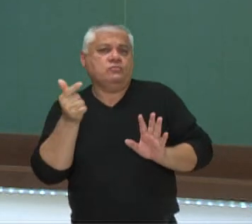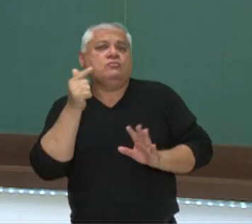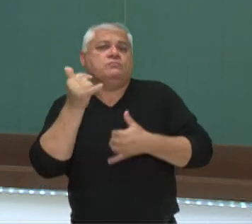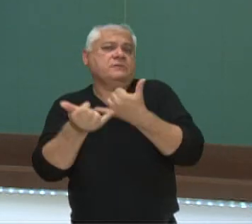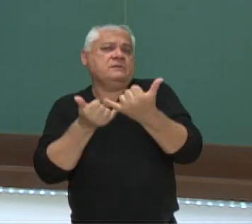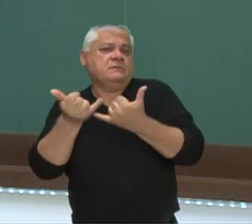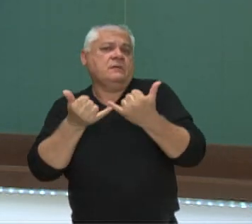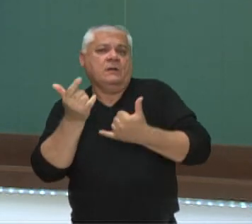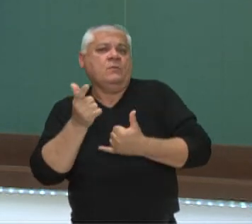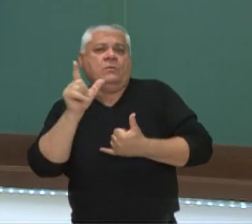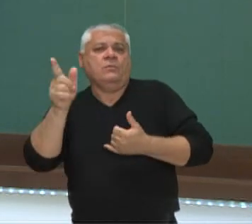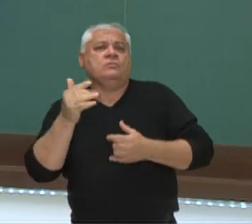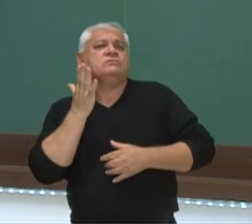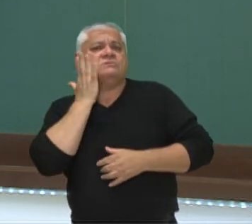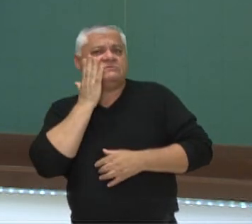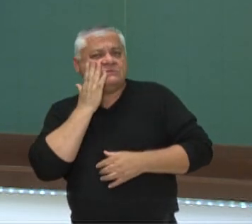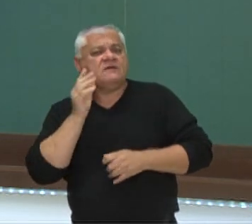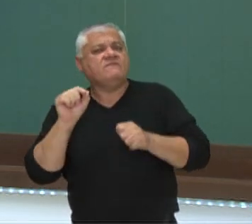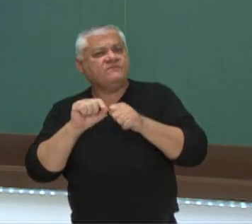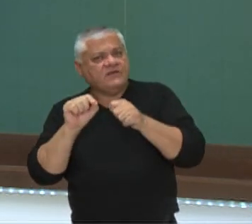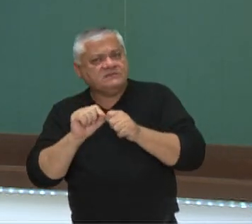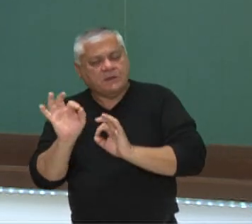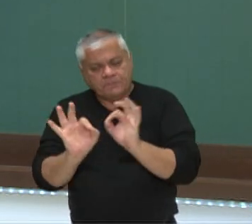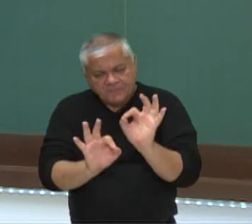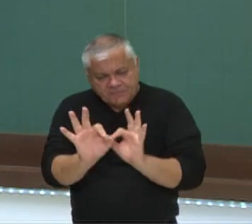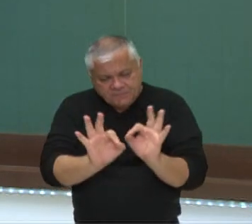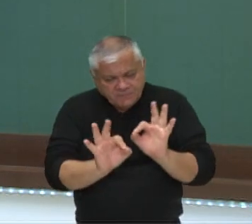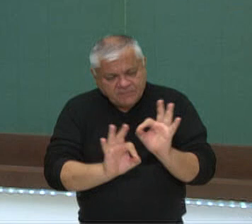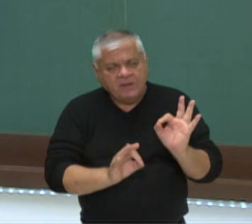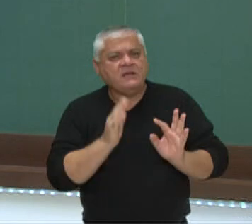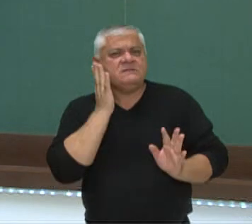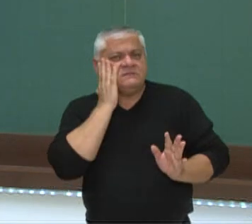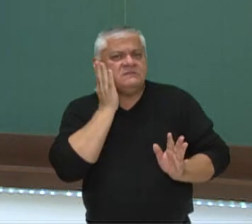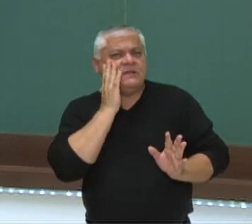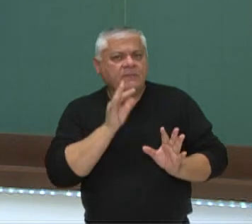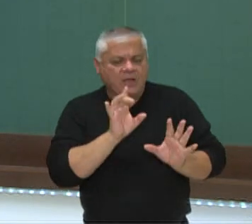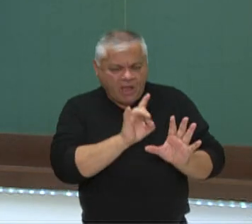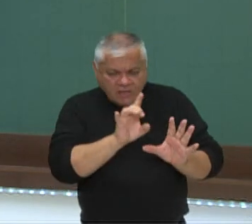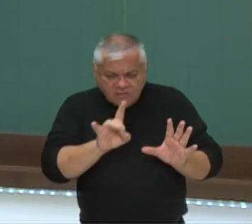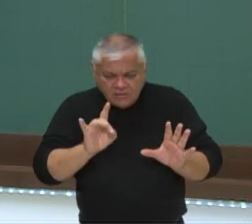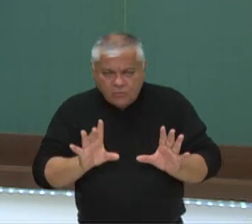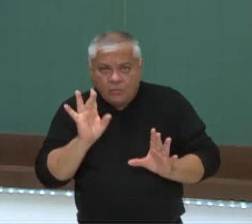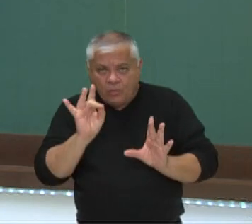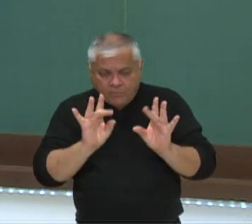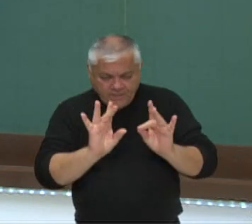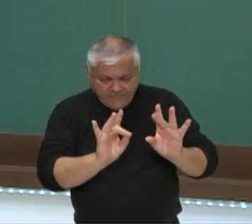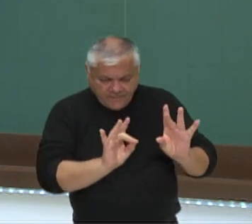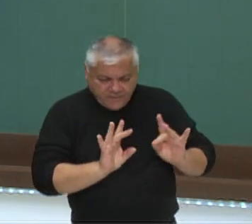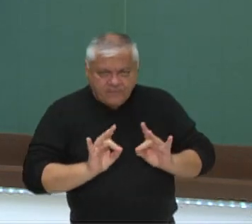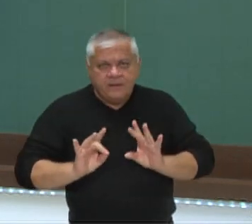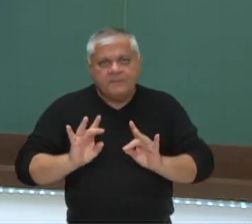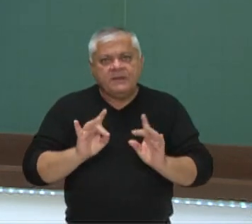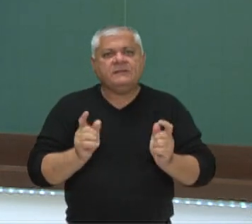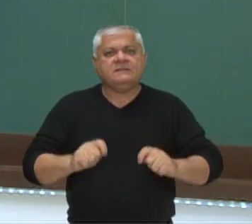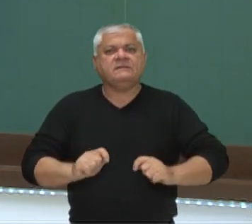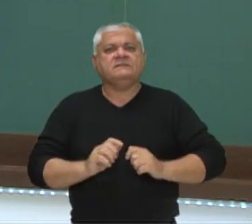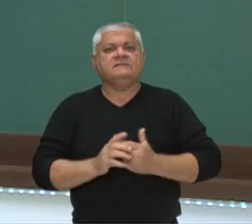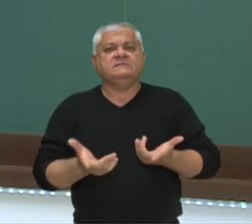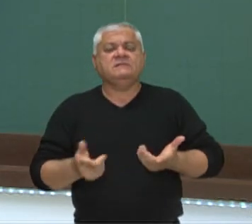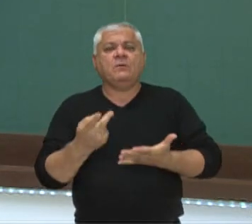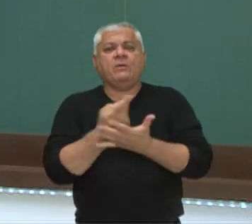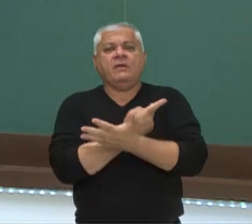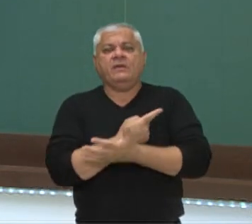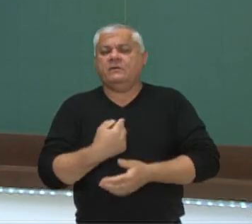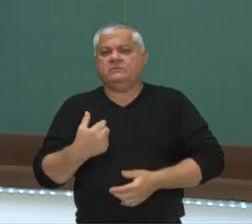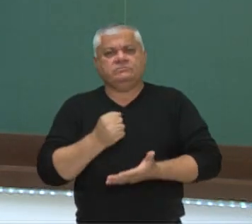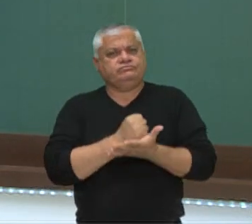já sei como recortar, já sei como colocar cada parte, colar, e esses erros não